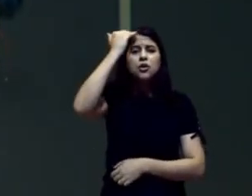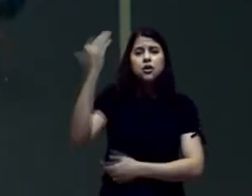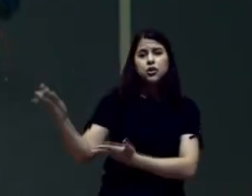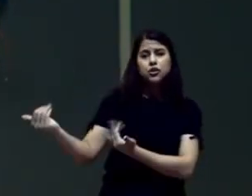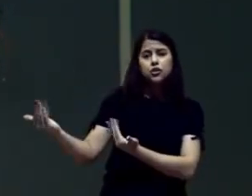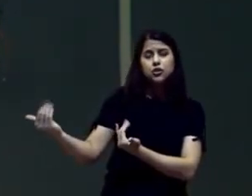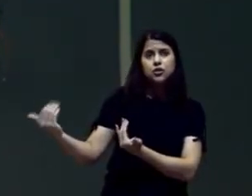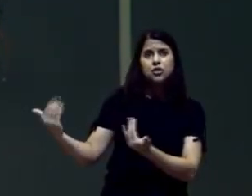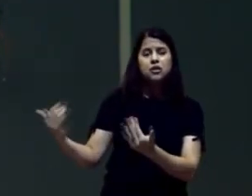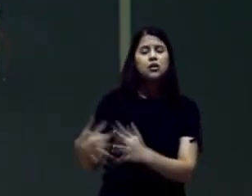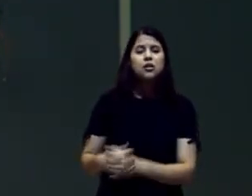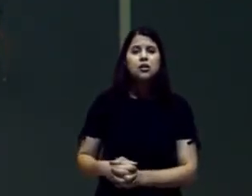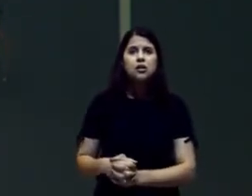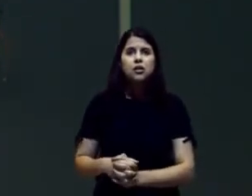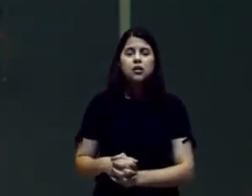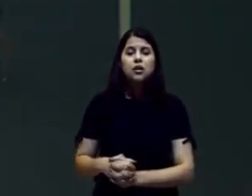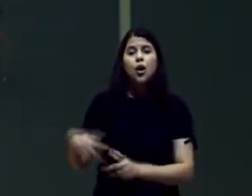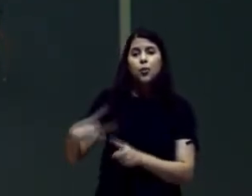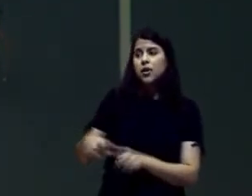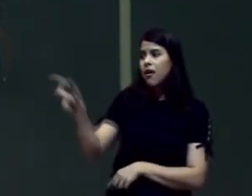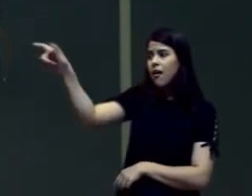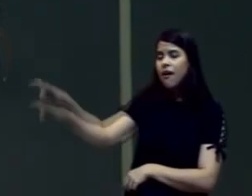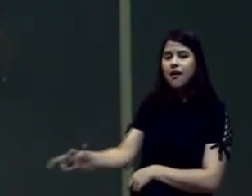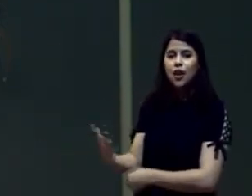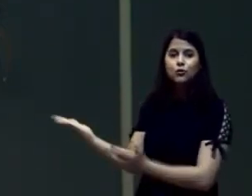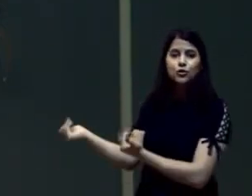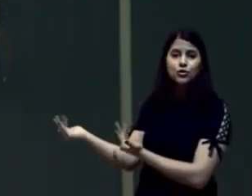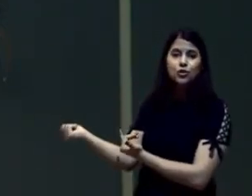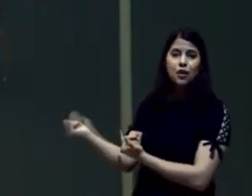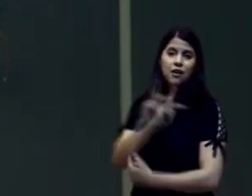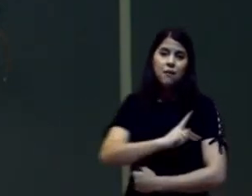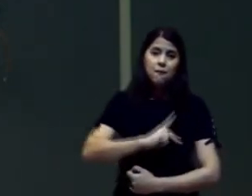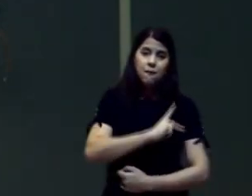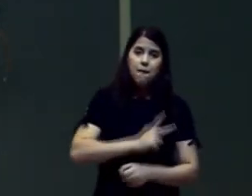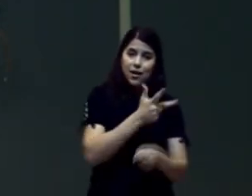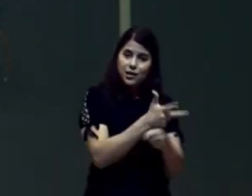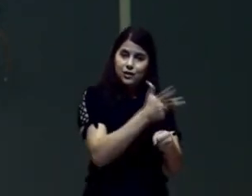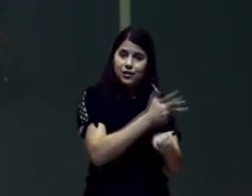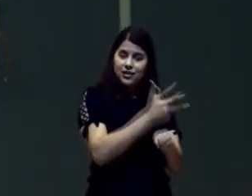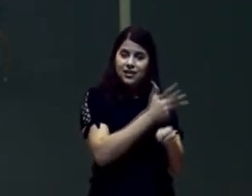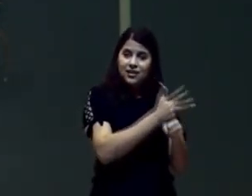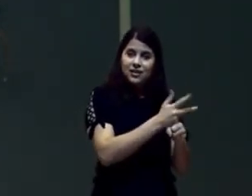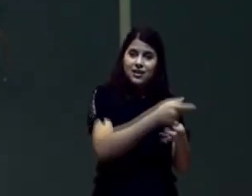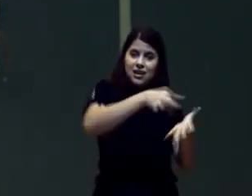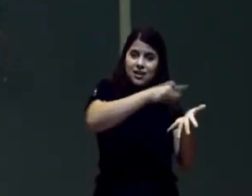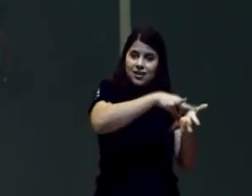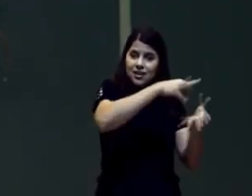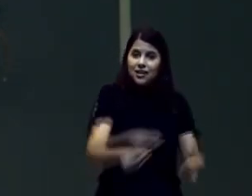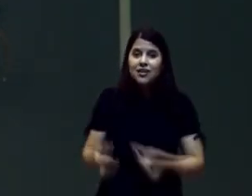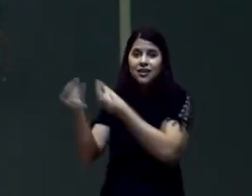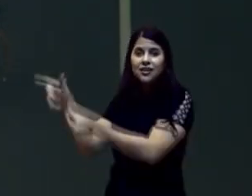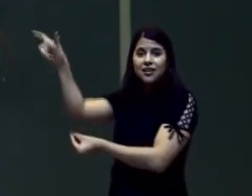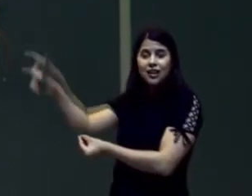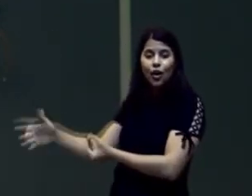esse cenário e toda essa carta é escrita a um jovem chamado Timóteo. Um jovem, literalmente um jovem.